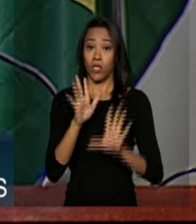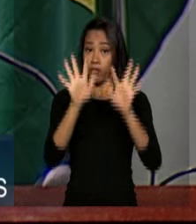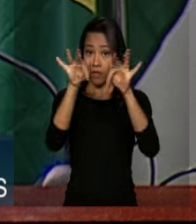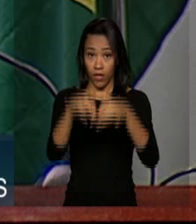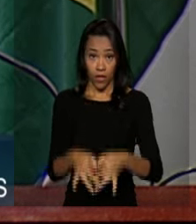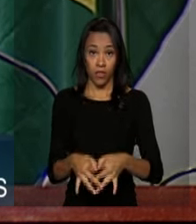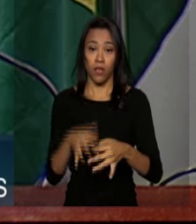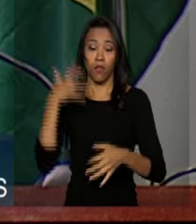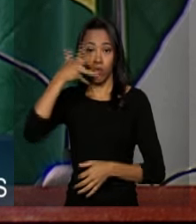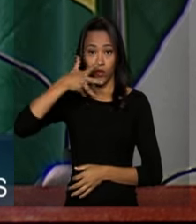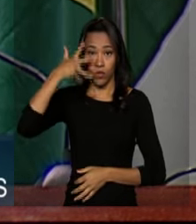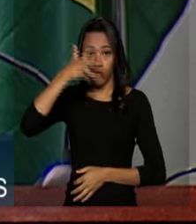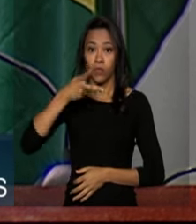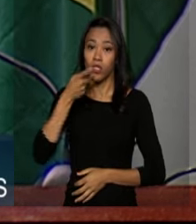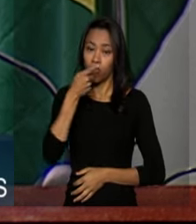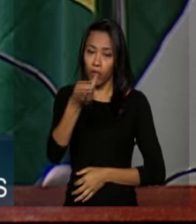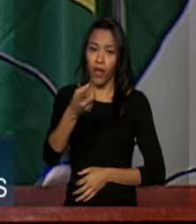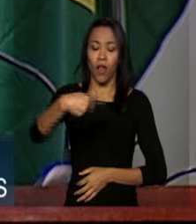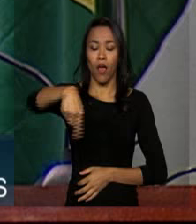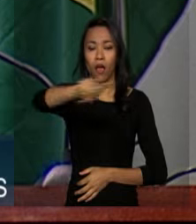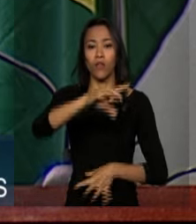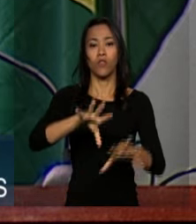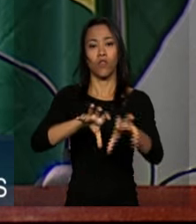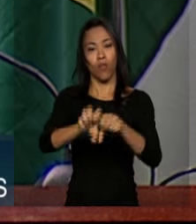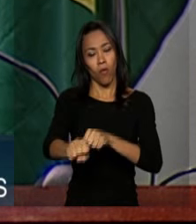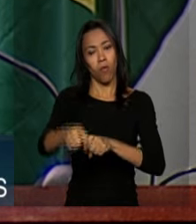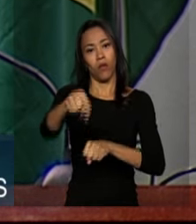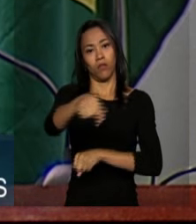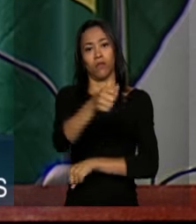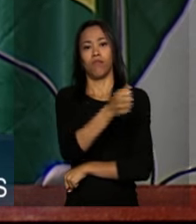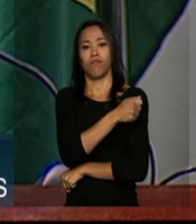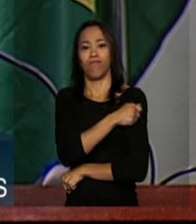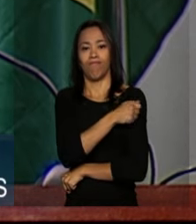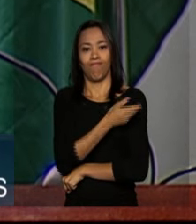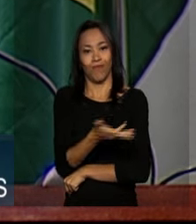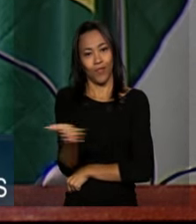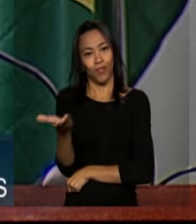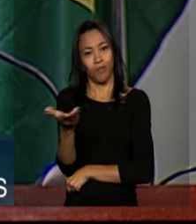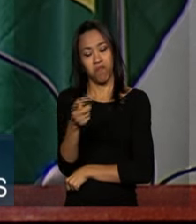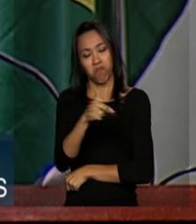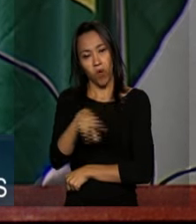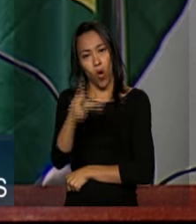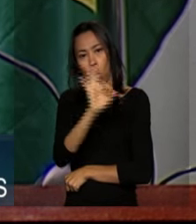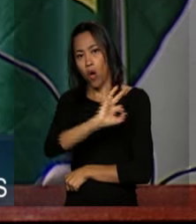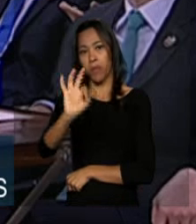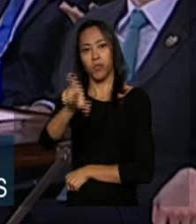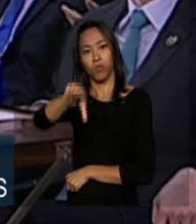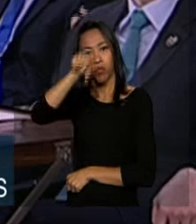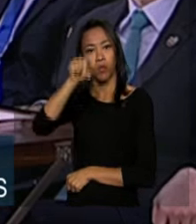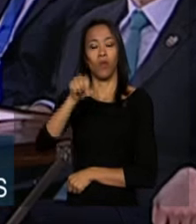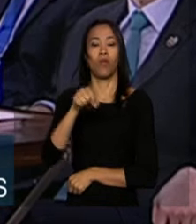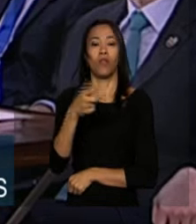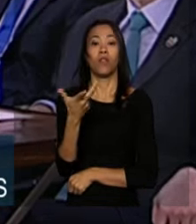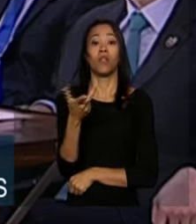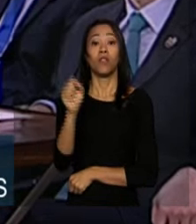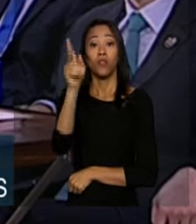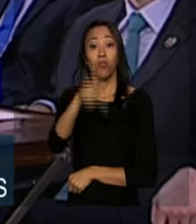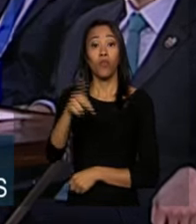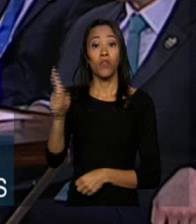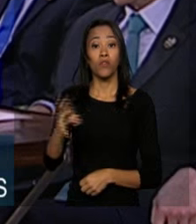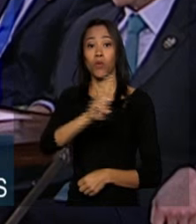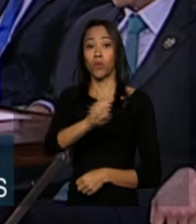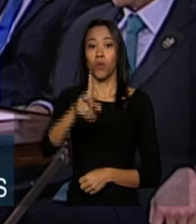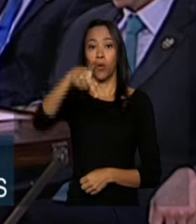sem felicitar os formandos deste ano pela judiciosa escolha que fizeram do professor José